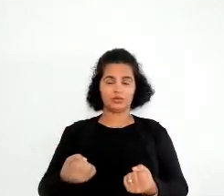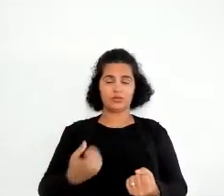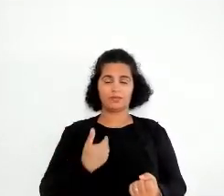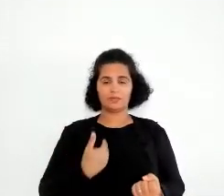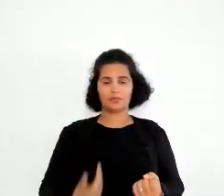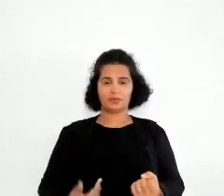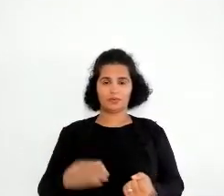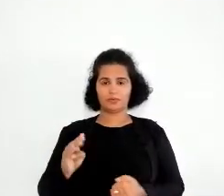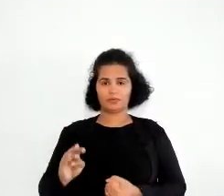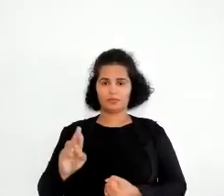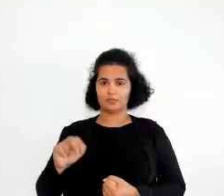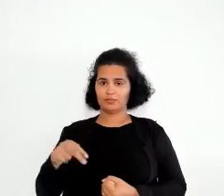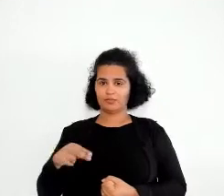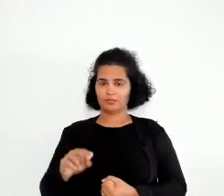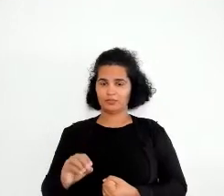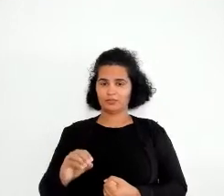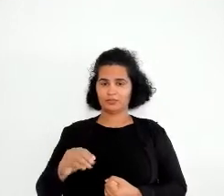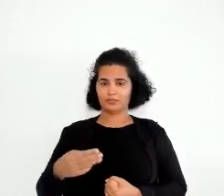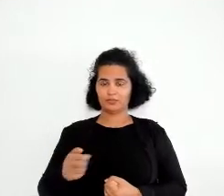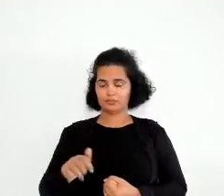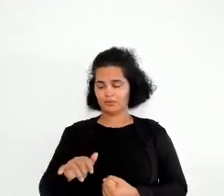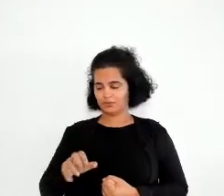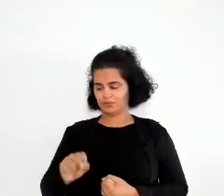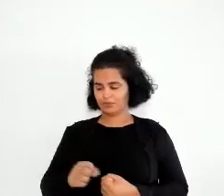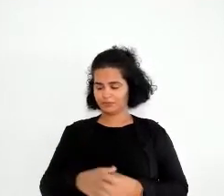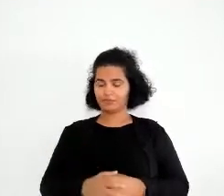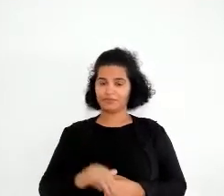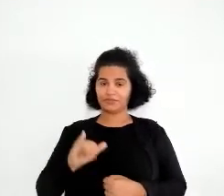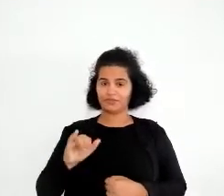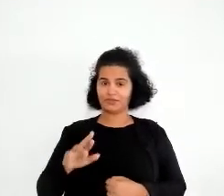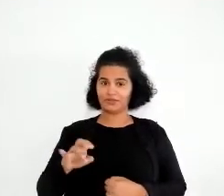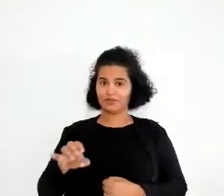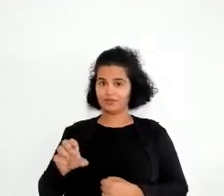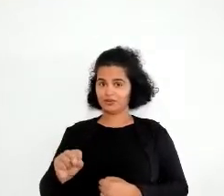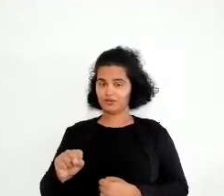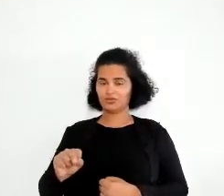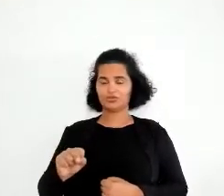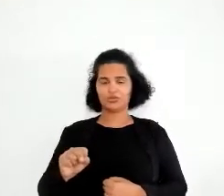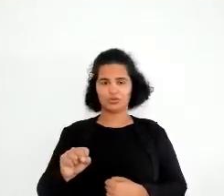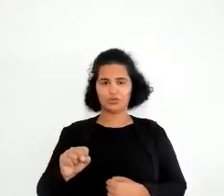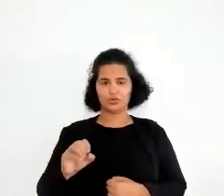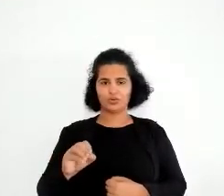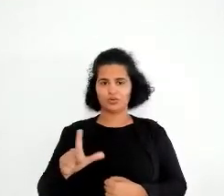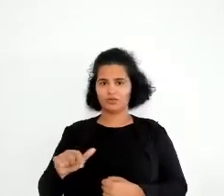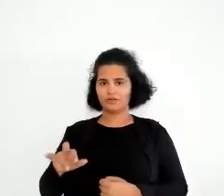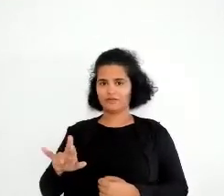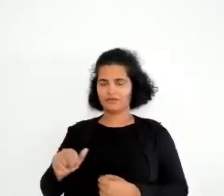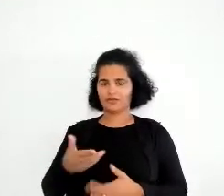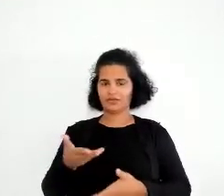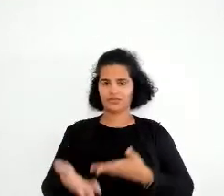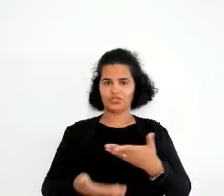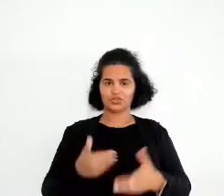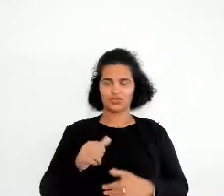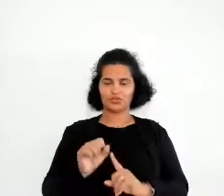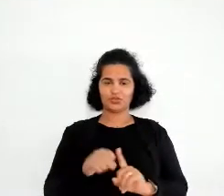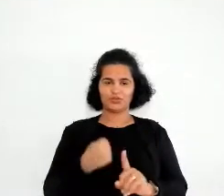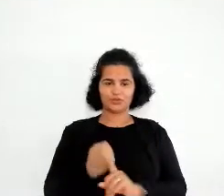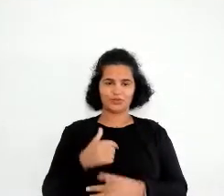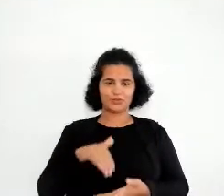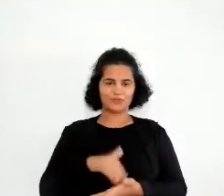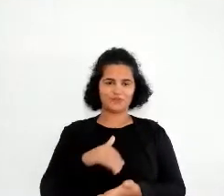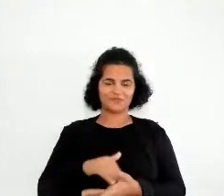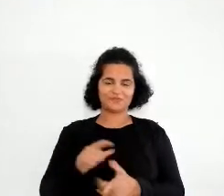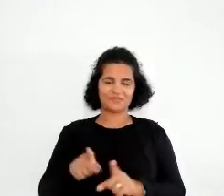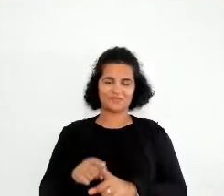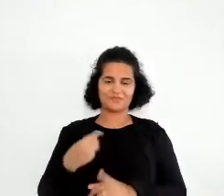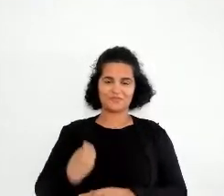Iris Oliveira, Secretária de Estado do Trabalho e da Assistência Social. Também nos honra com a presença a juiz auxiliar da